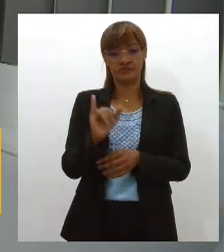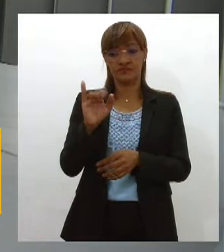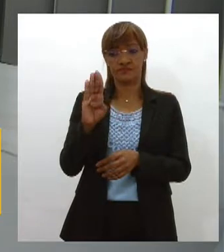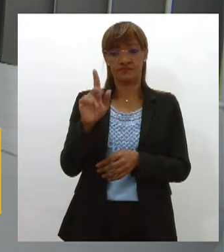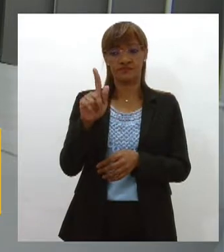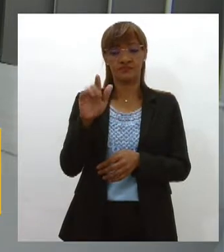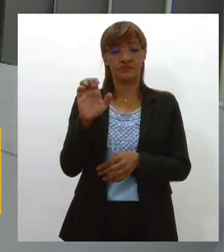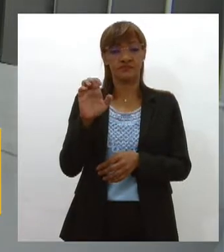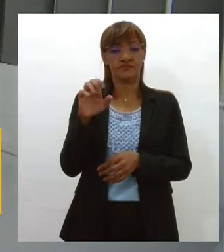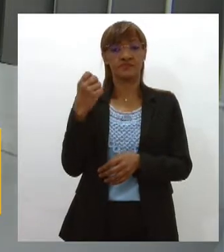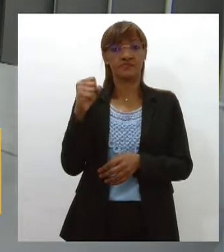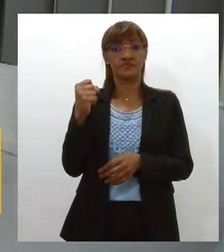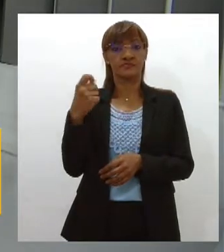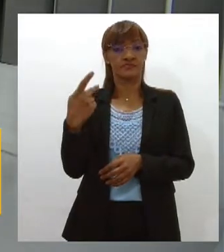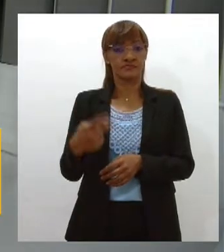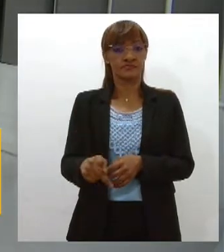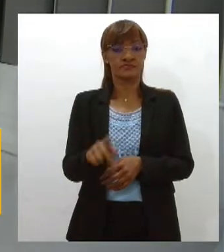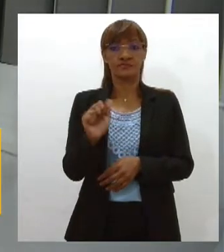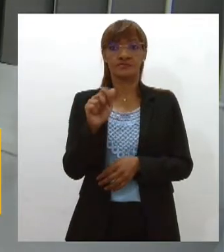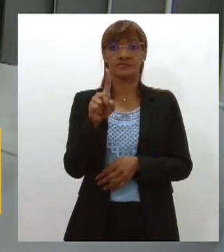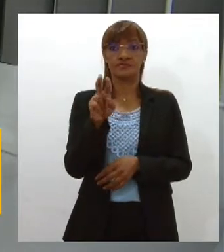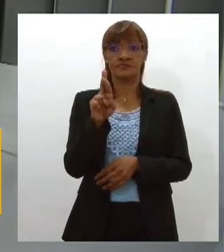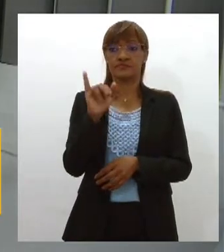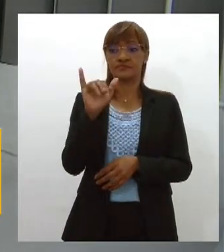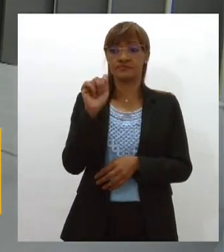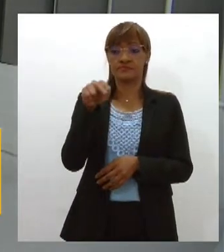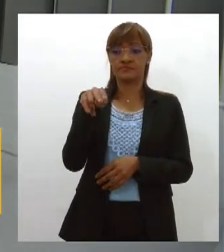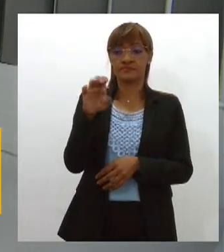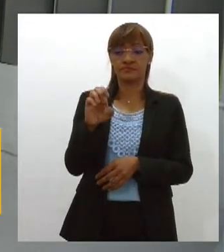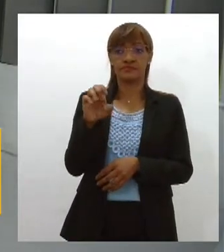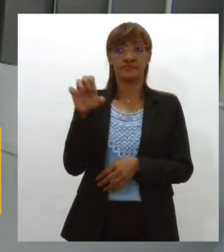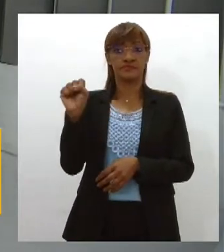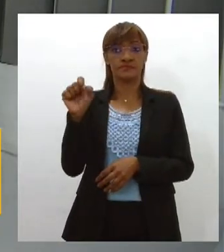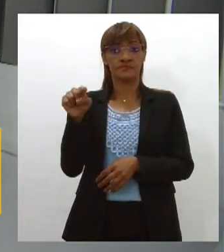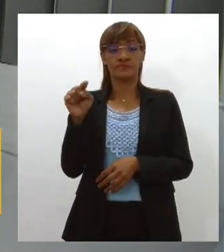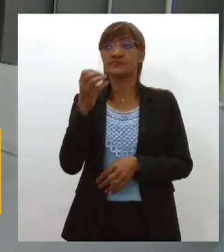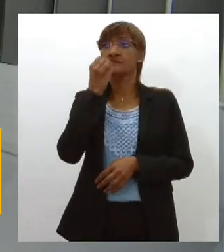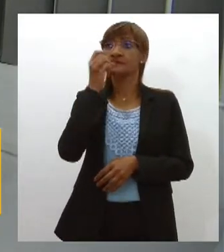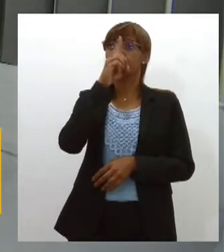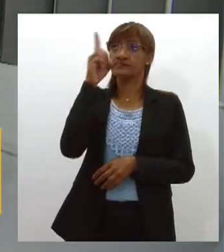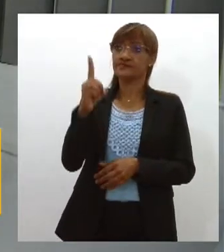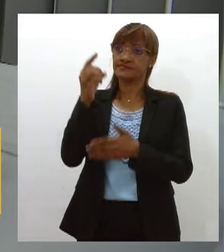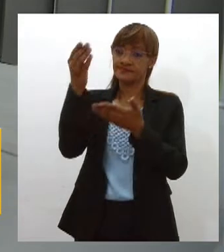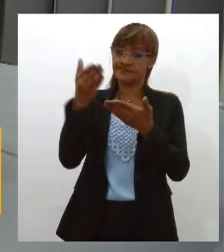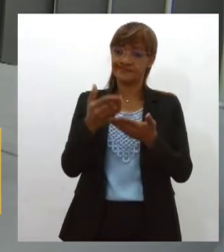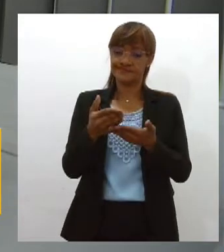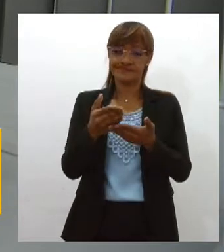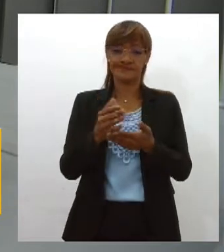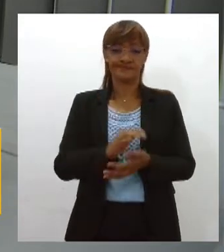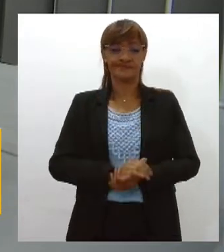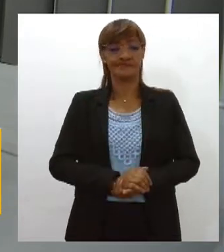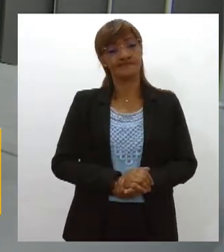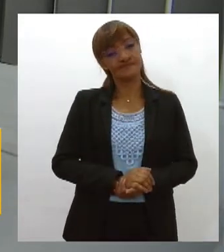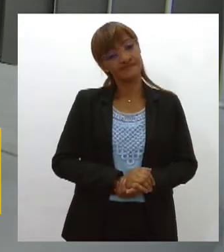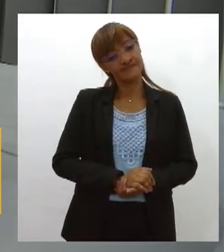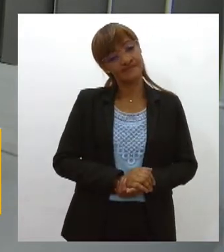a Adriane do Sacramento. Bom dia, Adriane. Seja bem-vinda ao JA Primeira Edição. Bom